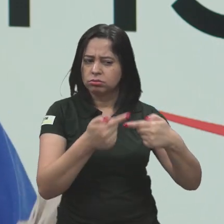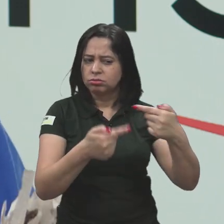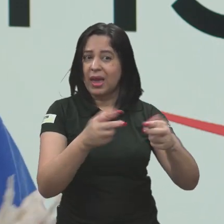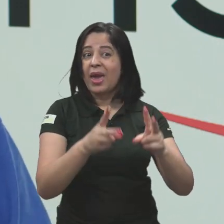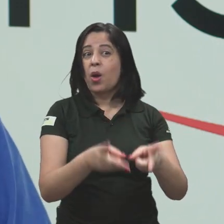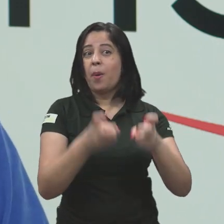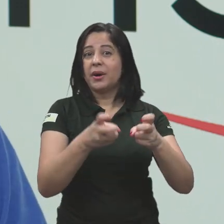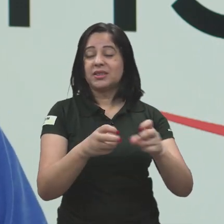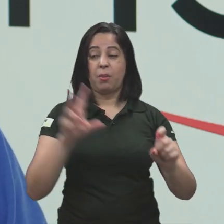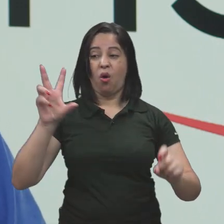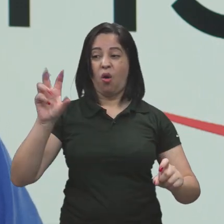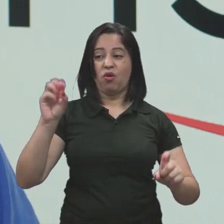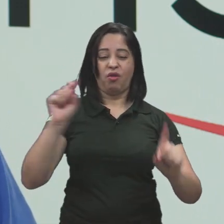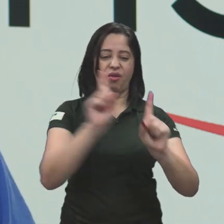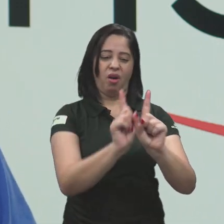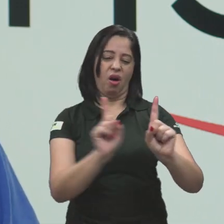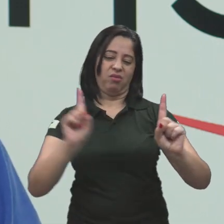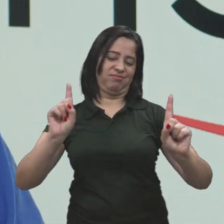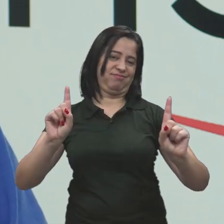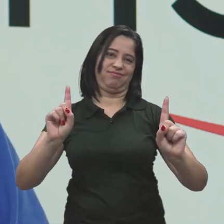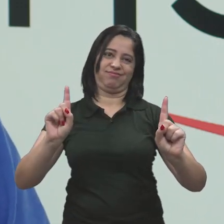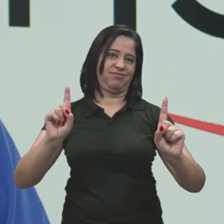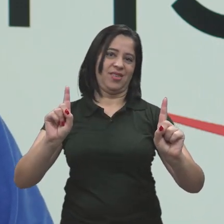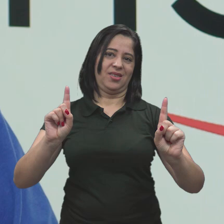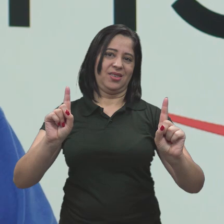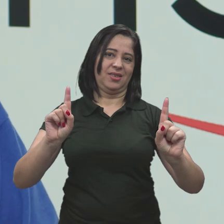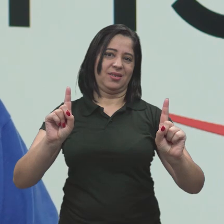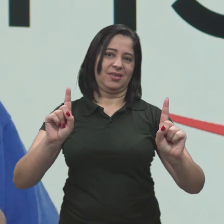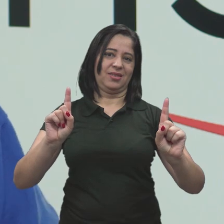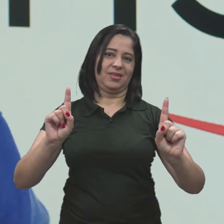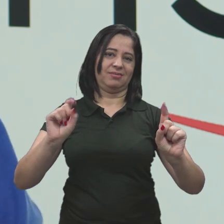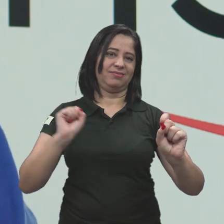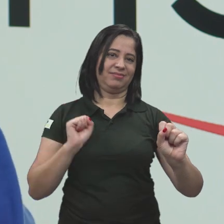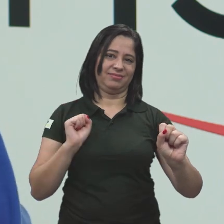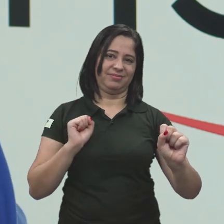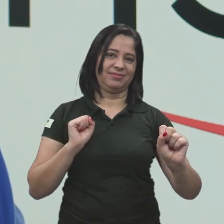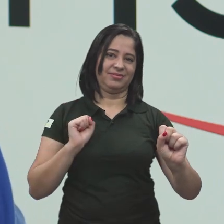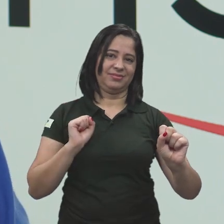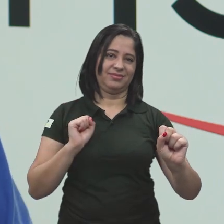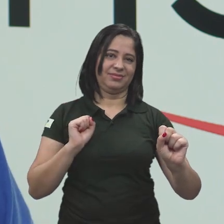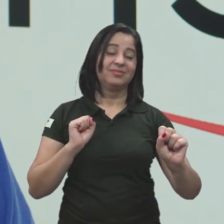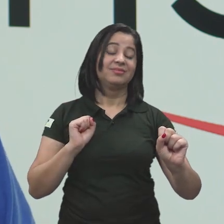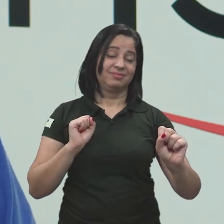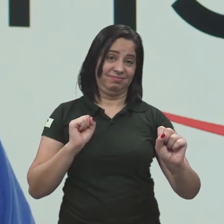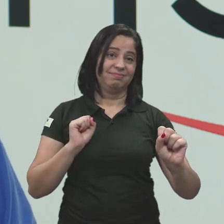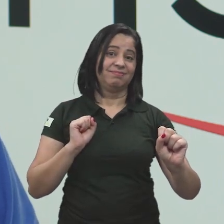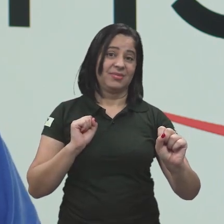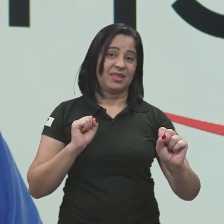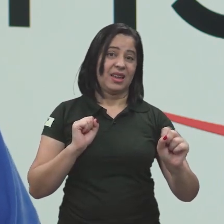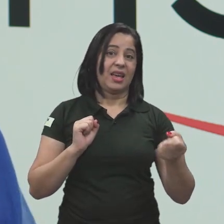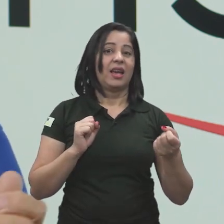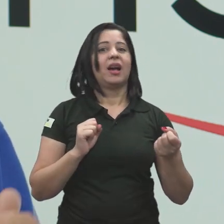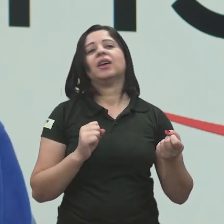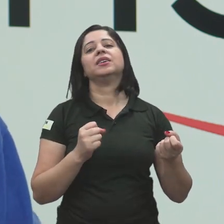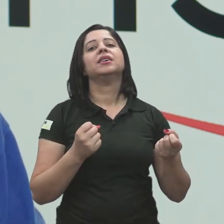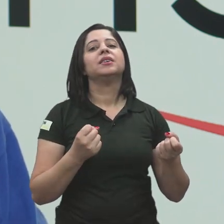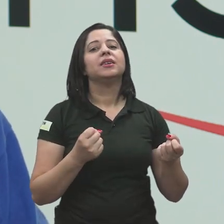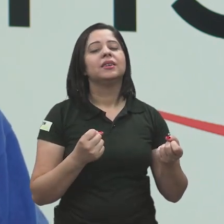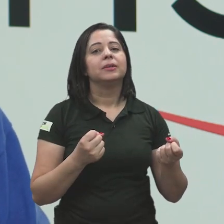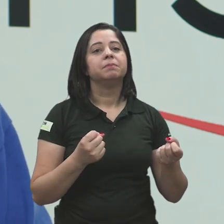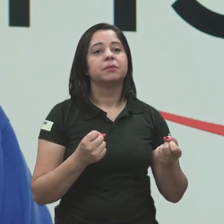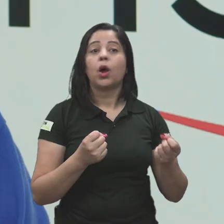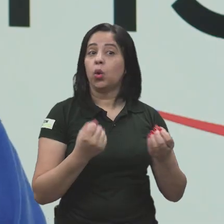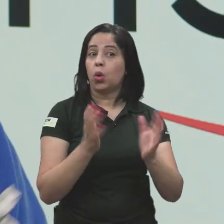de você construir junto um brinquedo, que não precisa dar certo, porque tem outra coisa, a gente fala que a gente busca